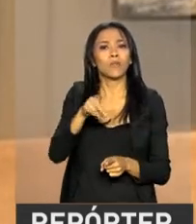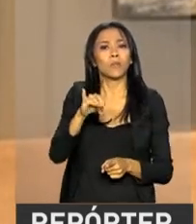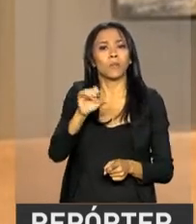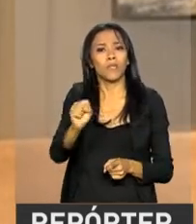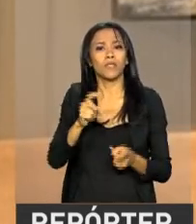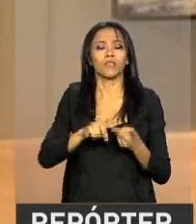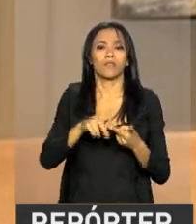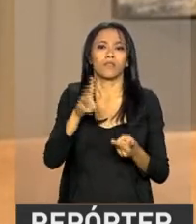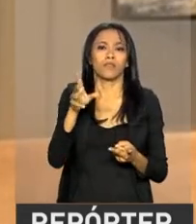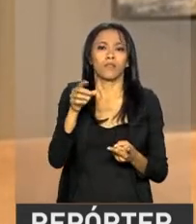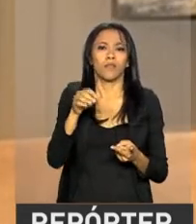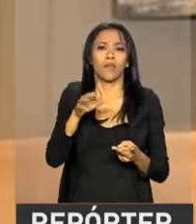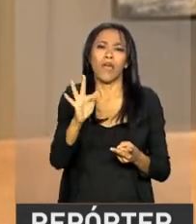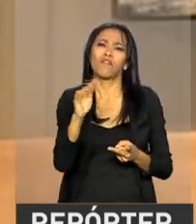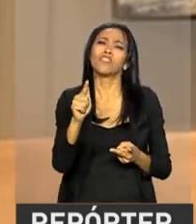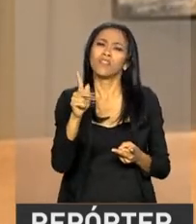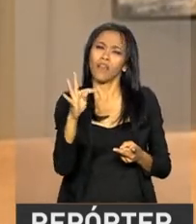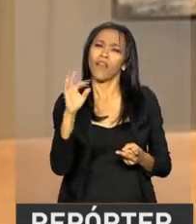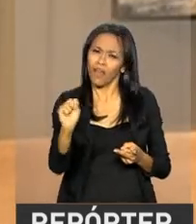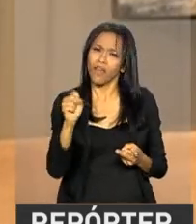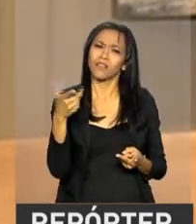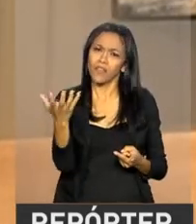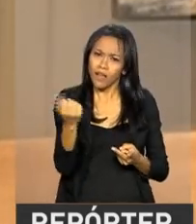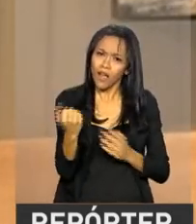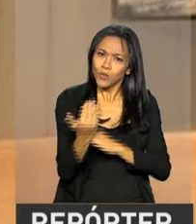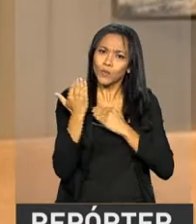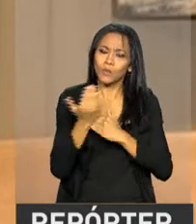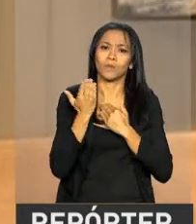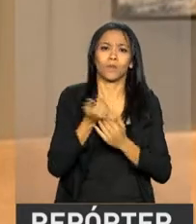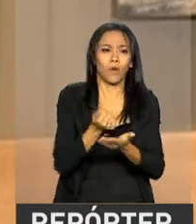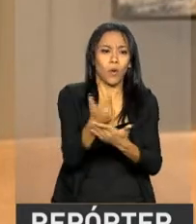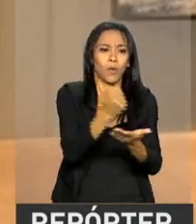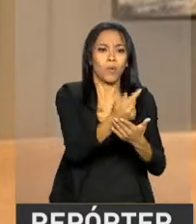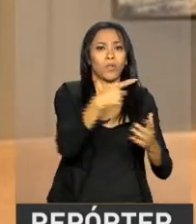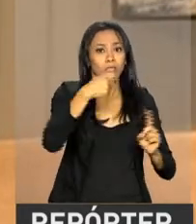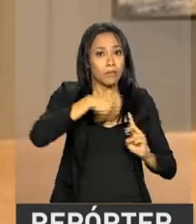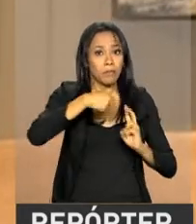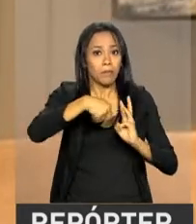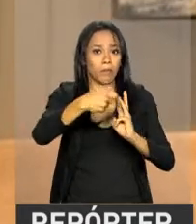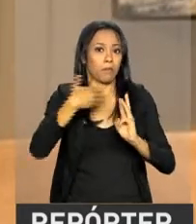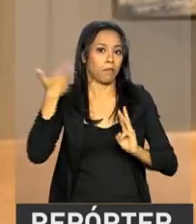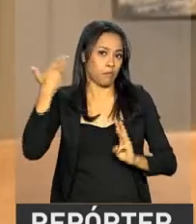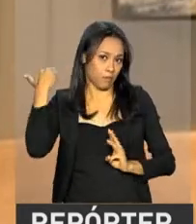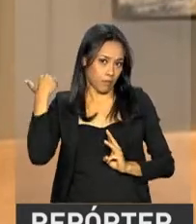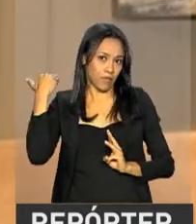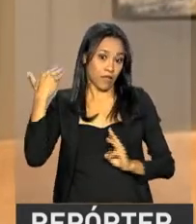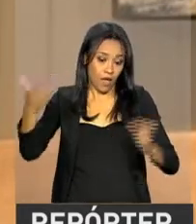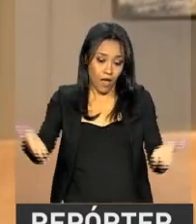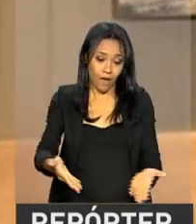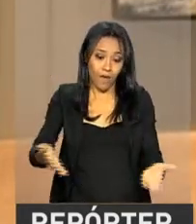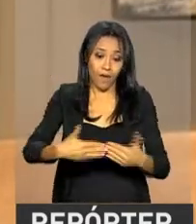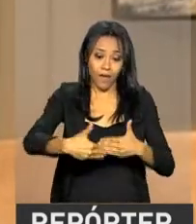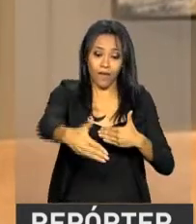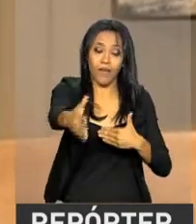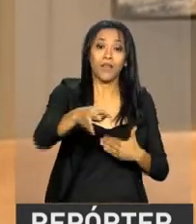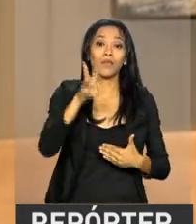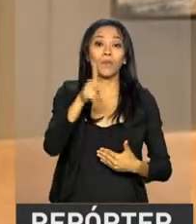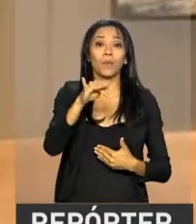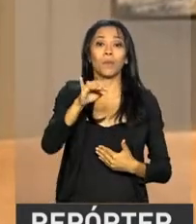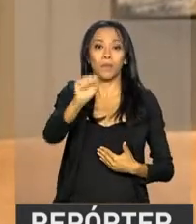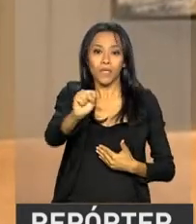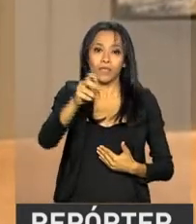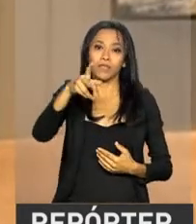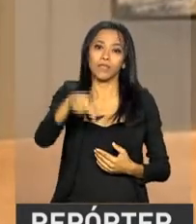julho ajudou o varejo não só nas datas mas nesses meses é especificamente agora nós vamos ter recursos do pis pasep